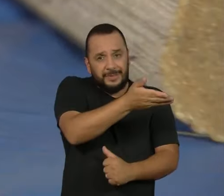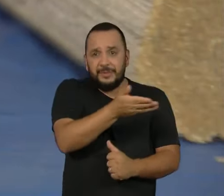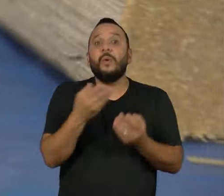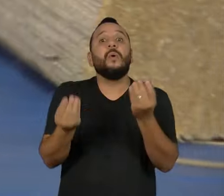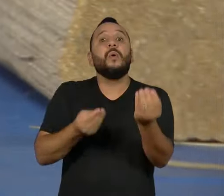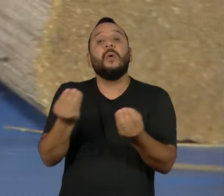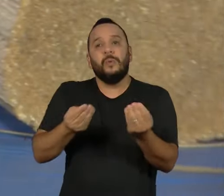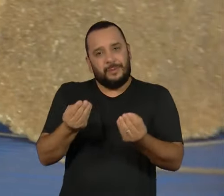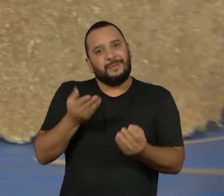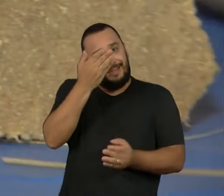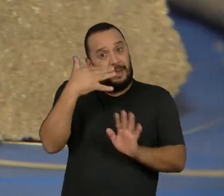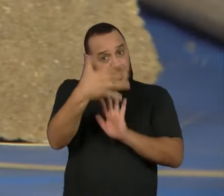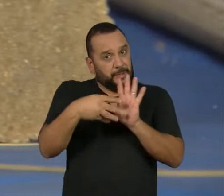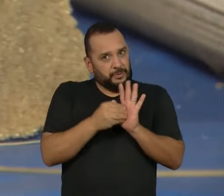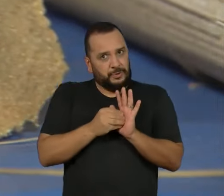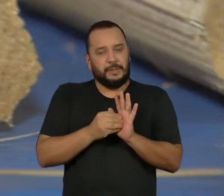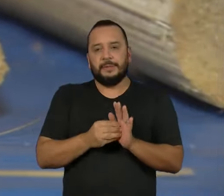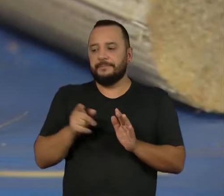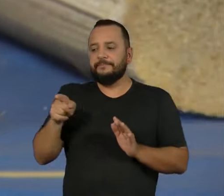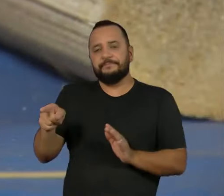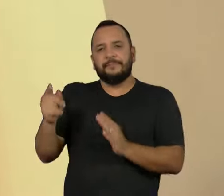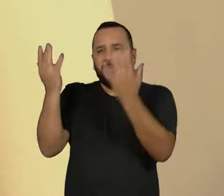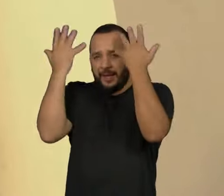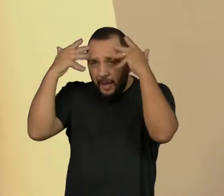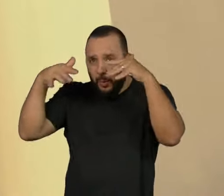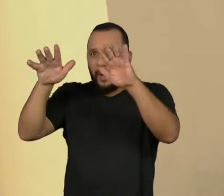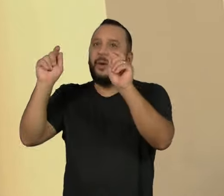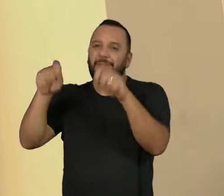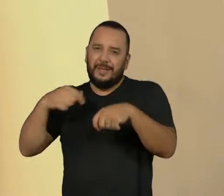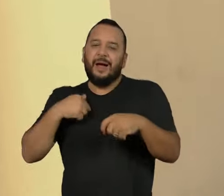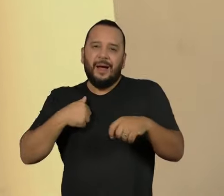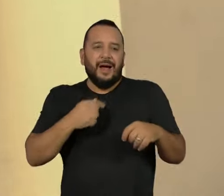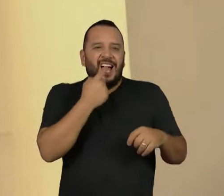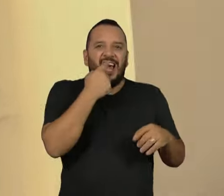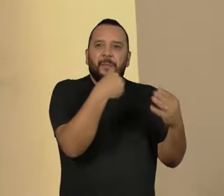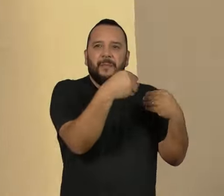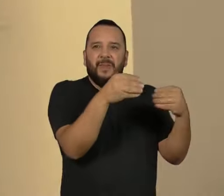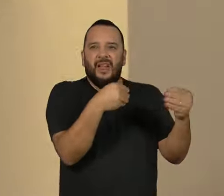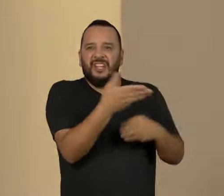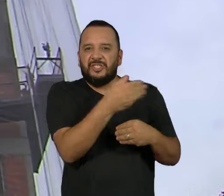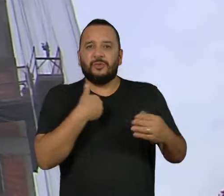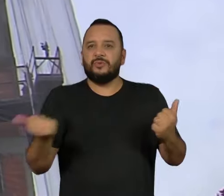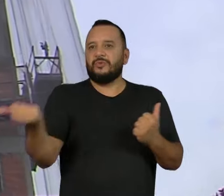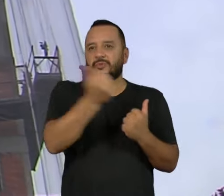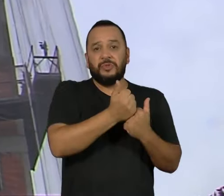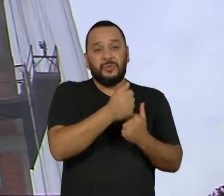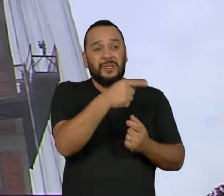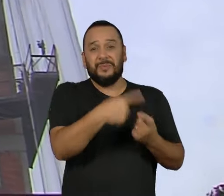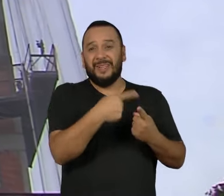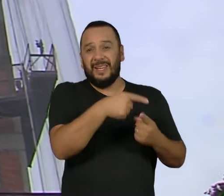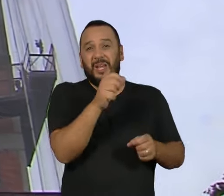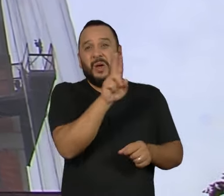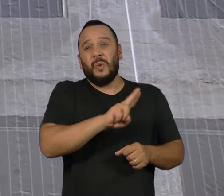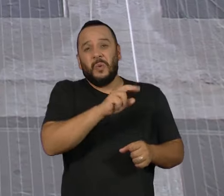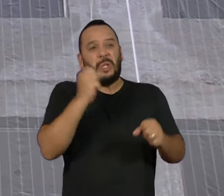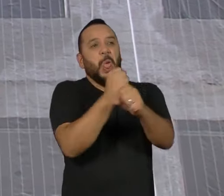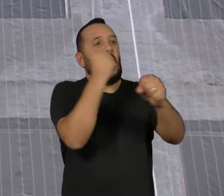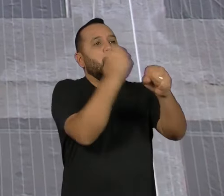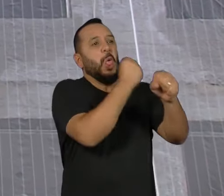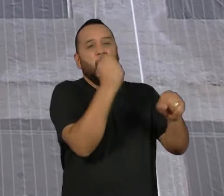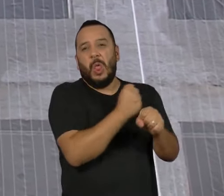aplicação, o produto natural poderá substituir o material sintético amplamente utilizado na construção civil como